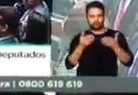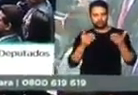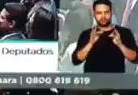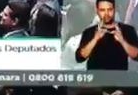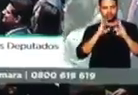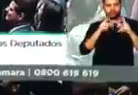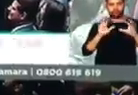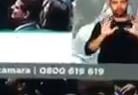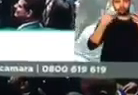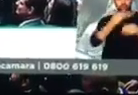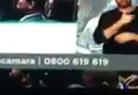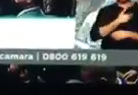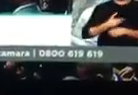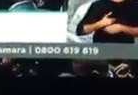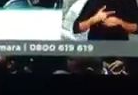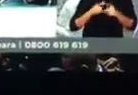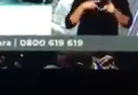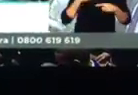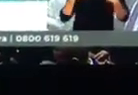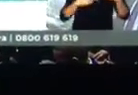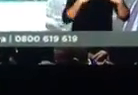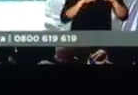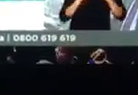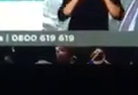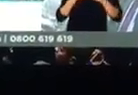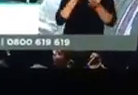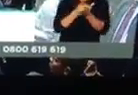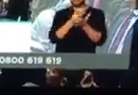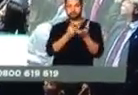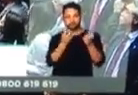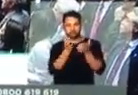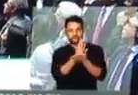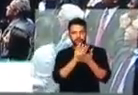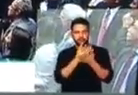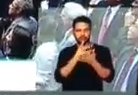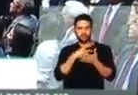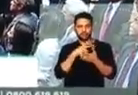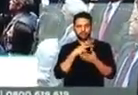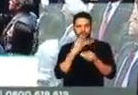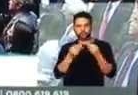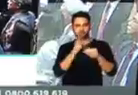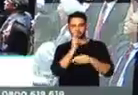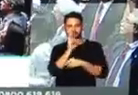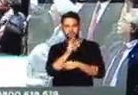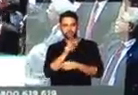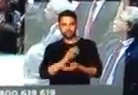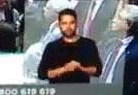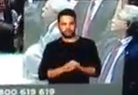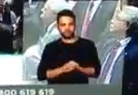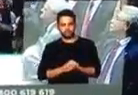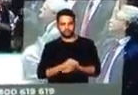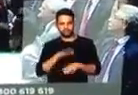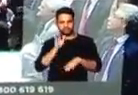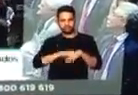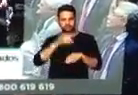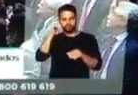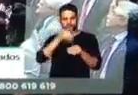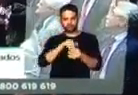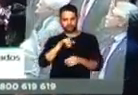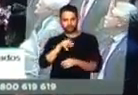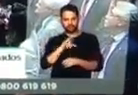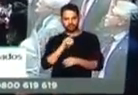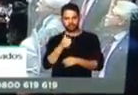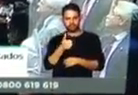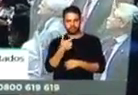em todo evento público, né, político, enfim, sempre você observa isso. Vamos lá, ó. Mais votado, Rodrigo